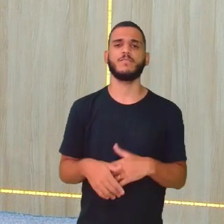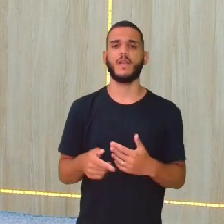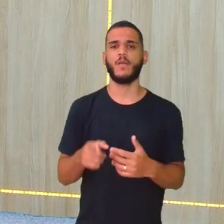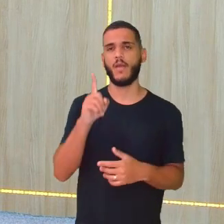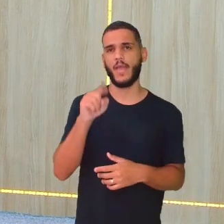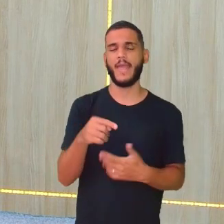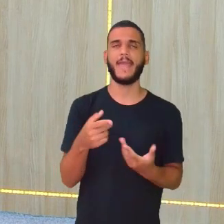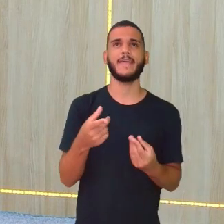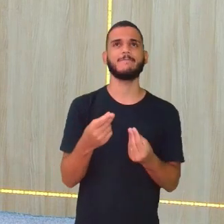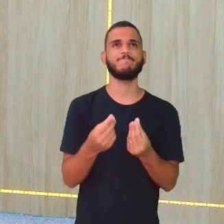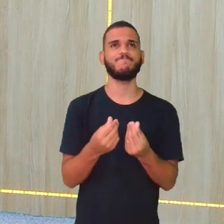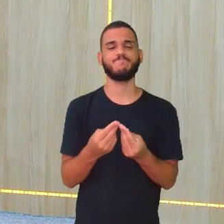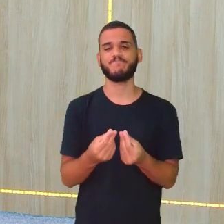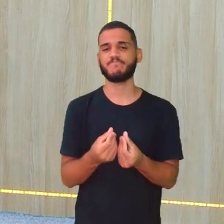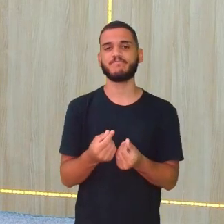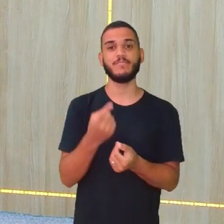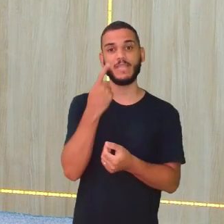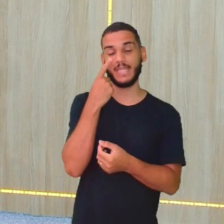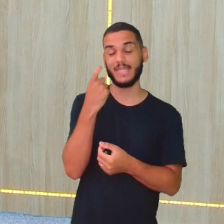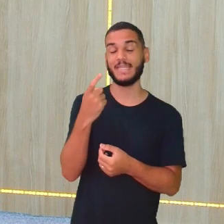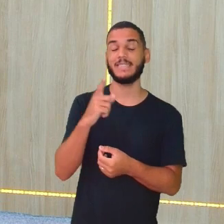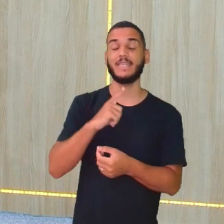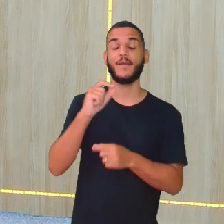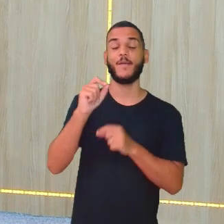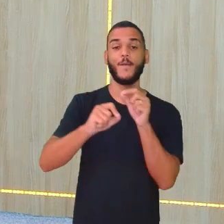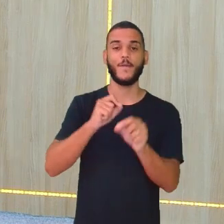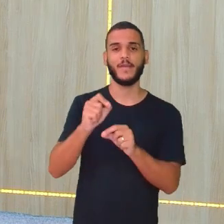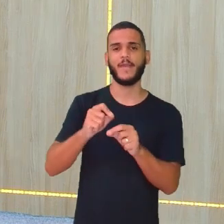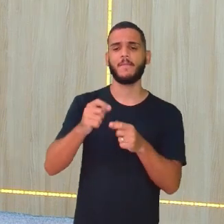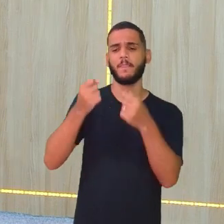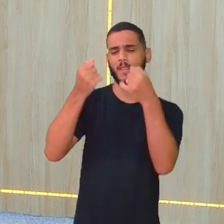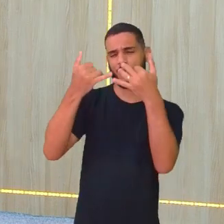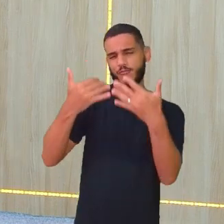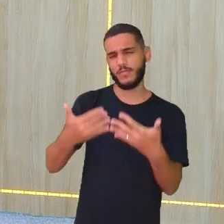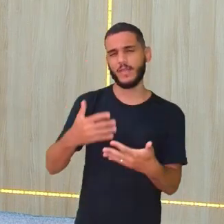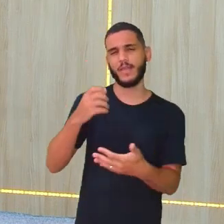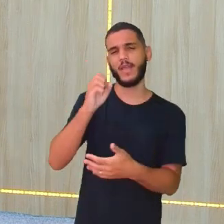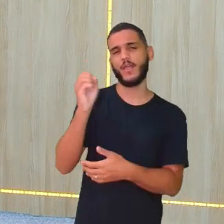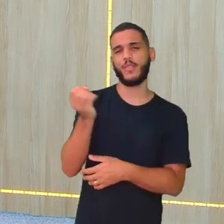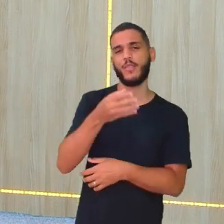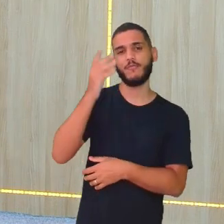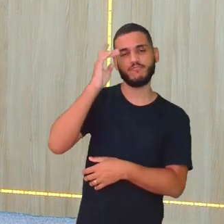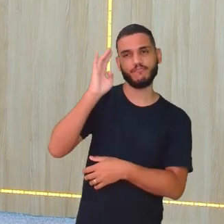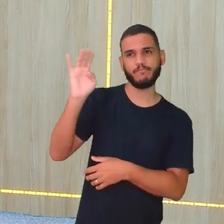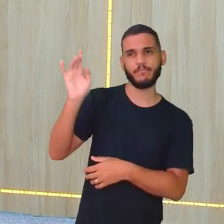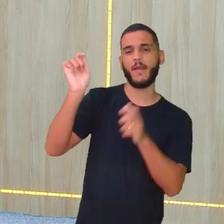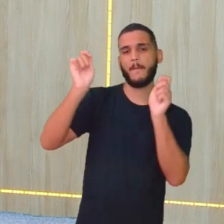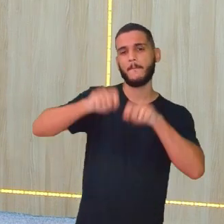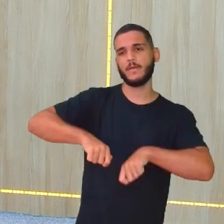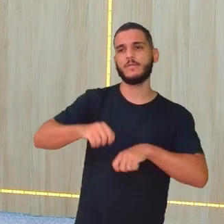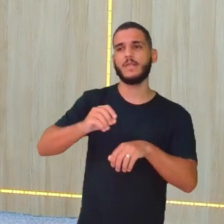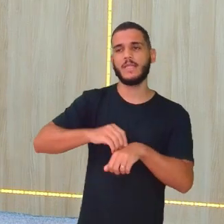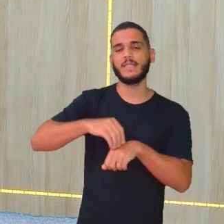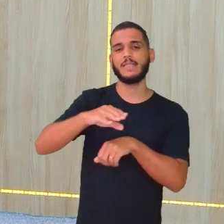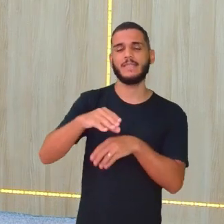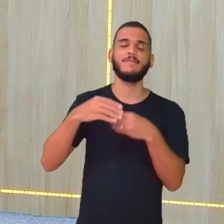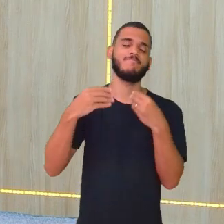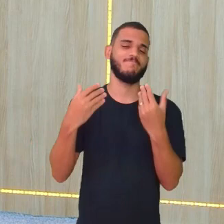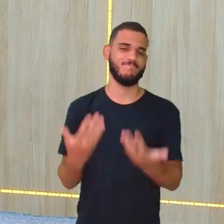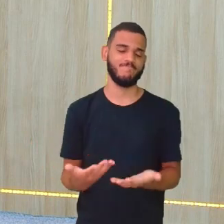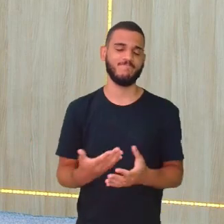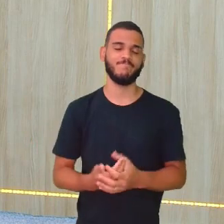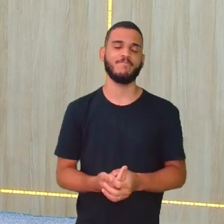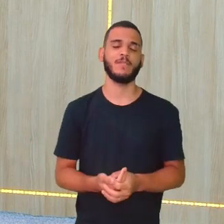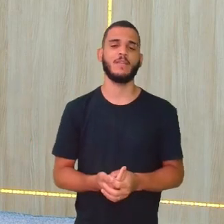interessante que, assim, tu consegue redescrever certos imaginários, né? Propondo novas possibilidades. Isso é muito enriquecedor. Isso.